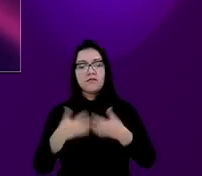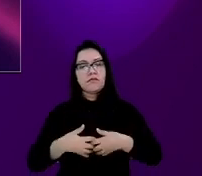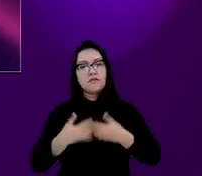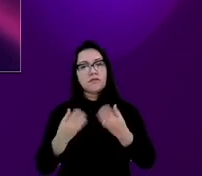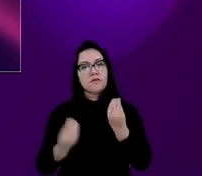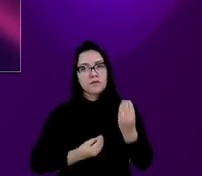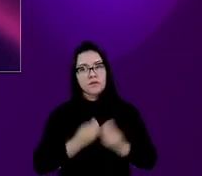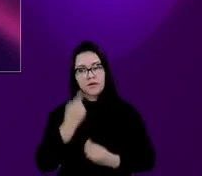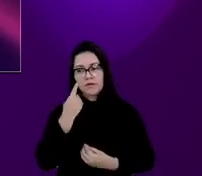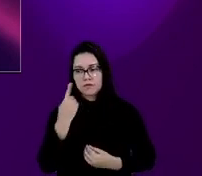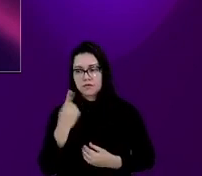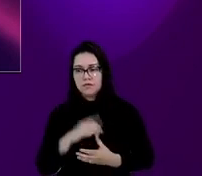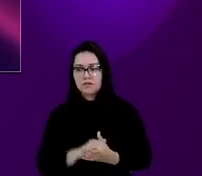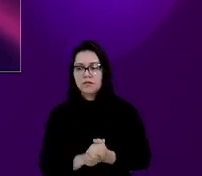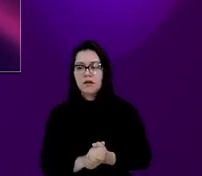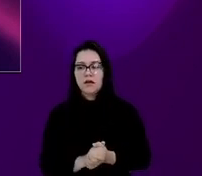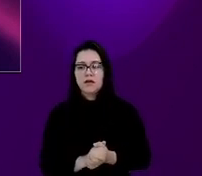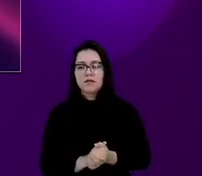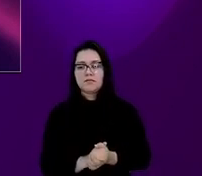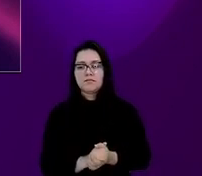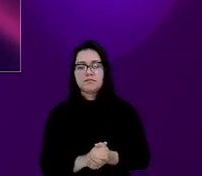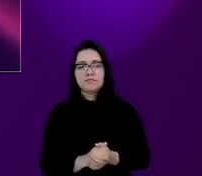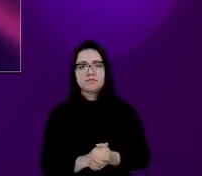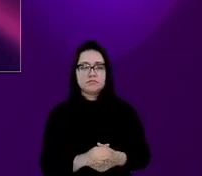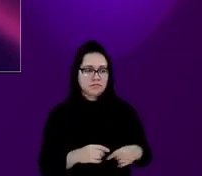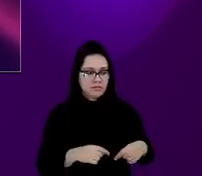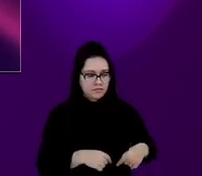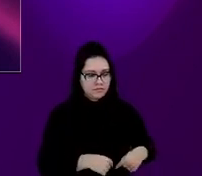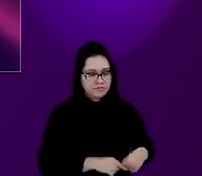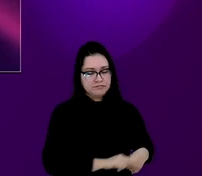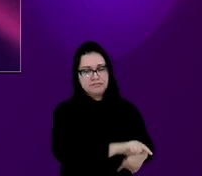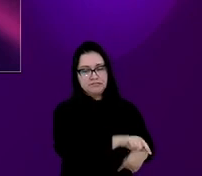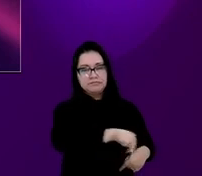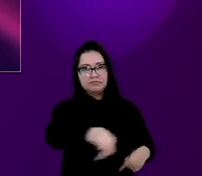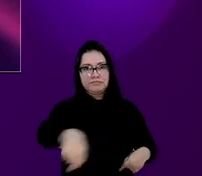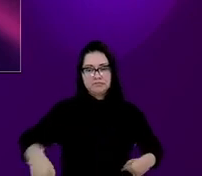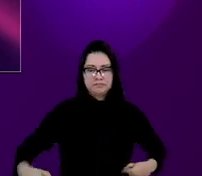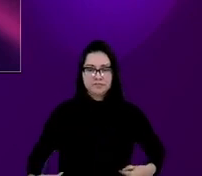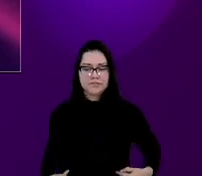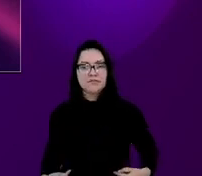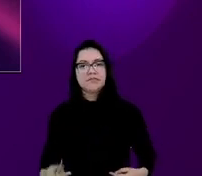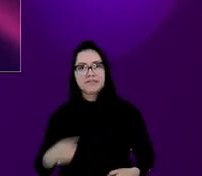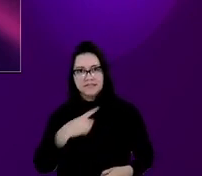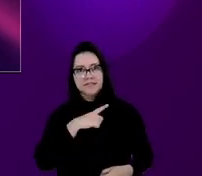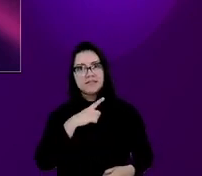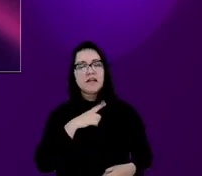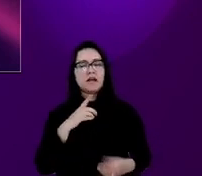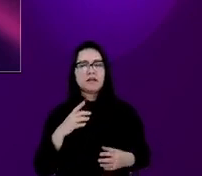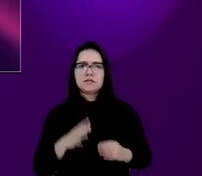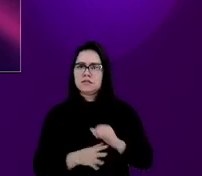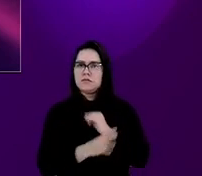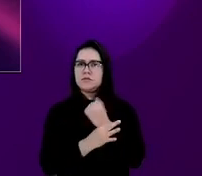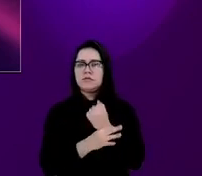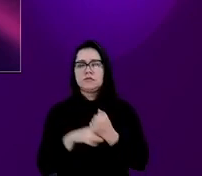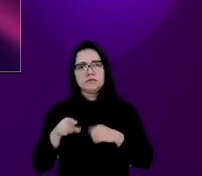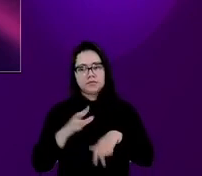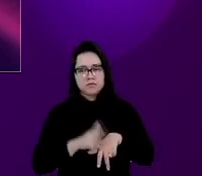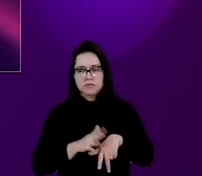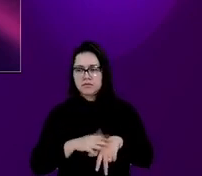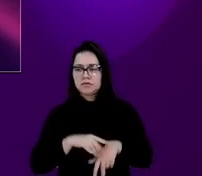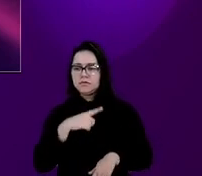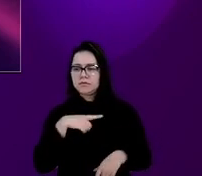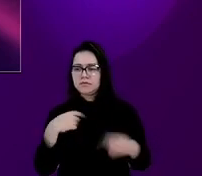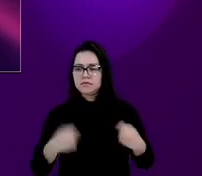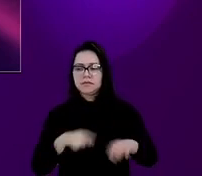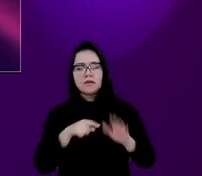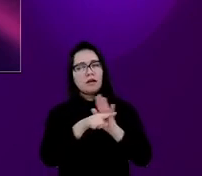2 bobinas, uma de entrada e uma de saída, isso é oferecido já com bastante segurança também aos pacientes, precisa de uma análise multidisciplinar, então são